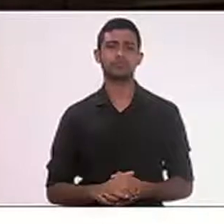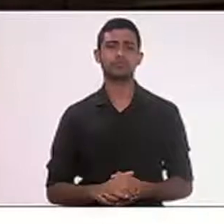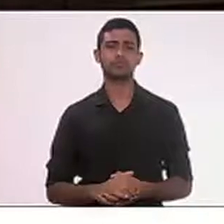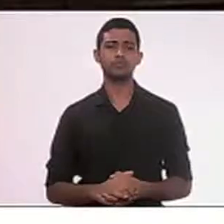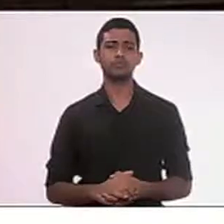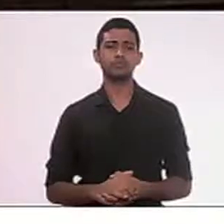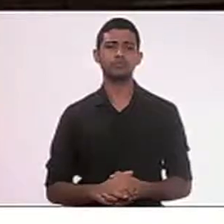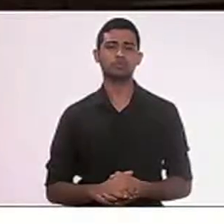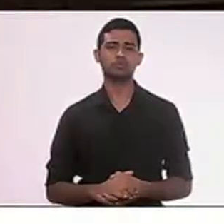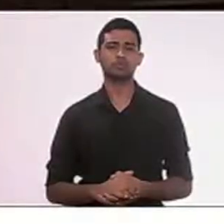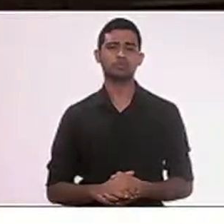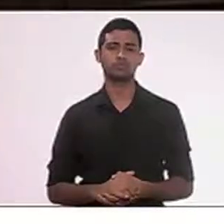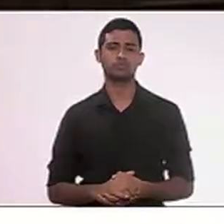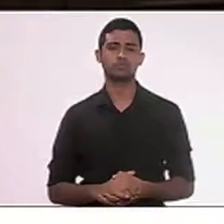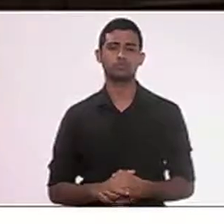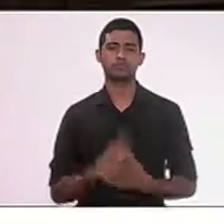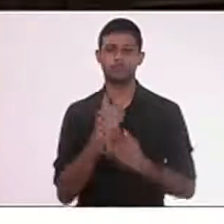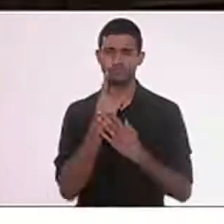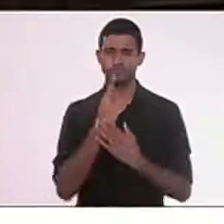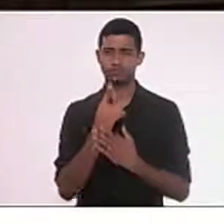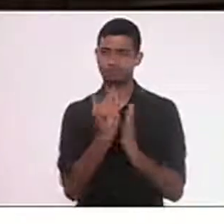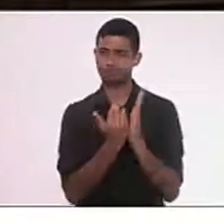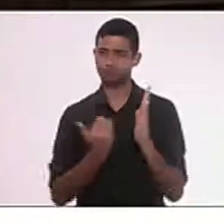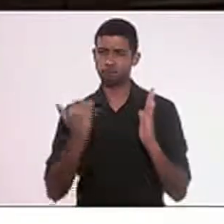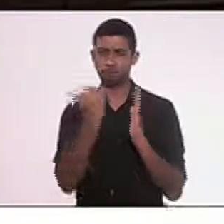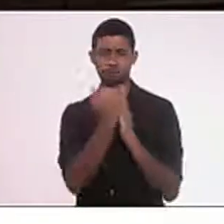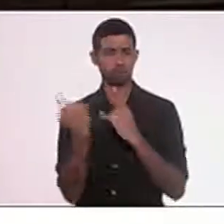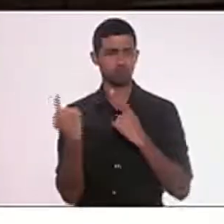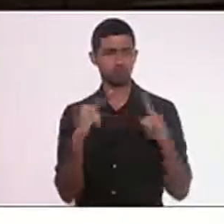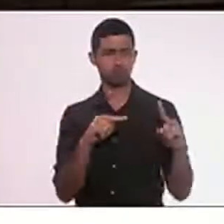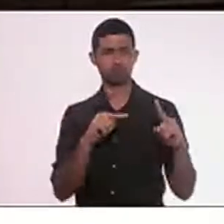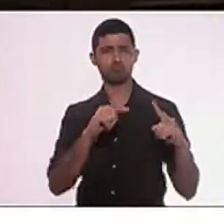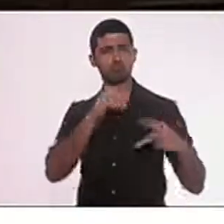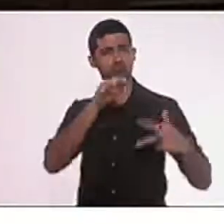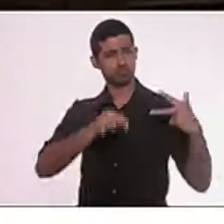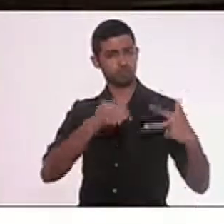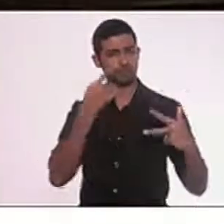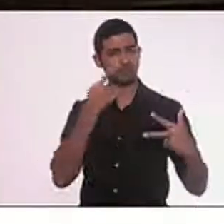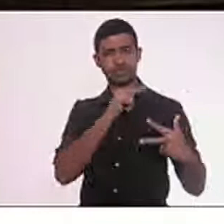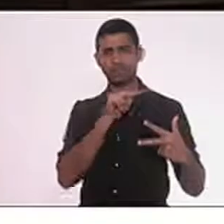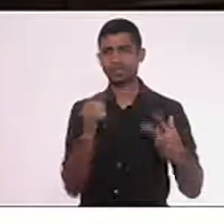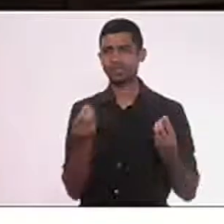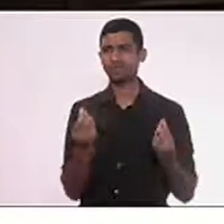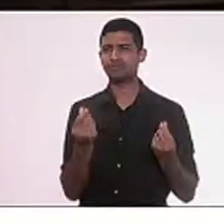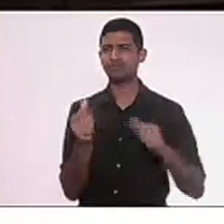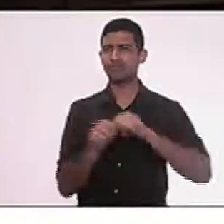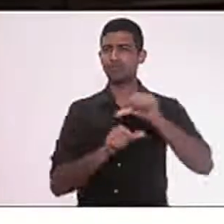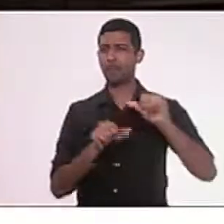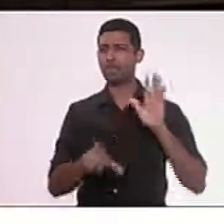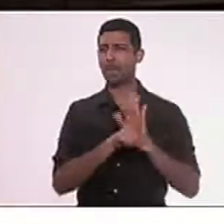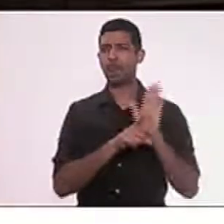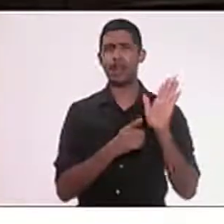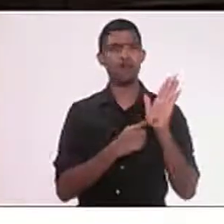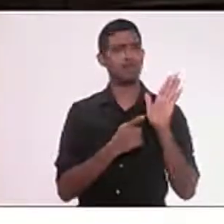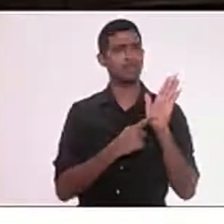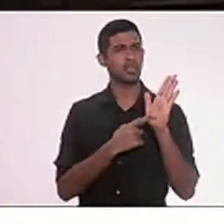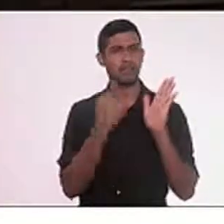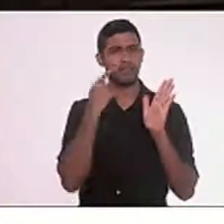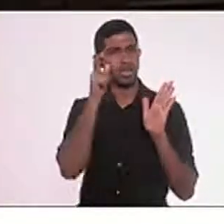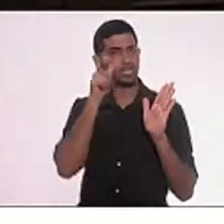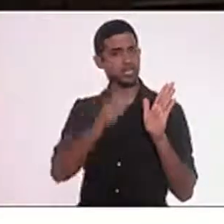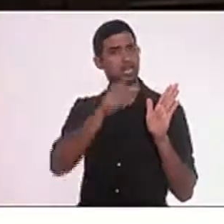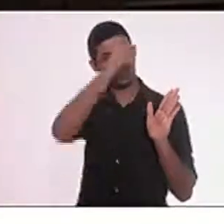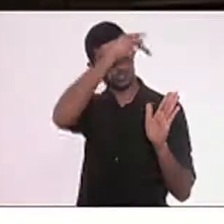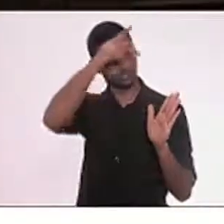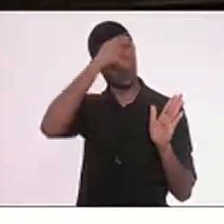verdade, avançado em direção ao Poder Judiciário para tornar sem efeito uma lei que é do mais elevado interesse